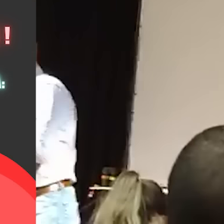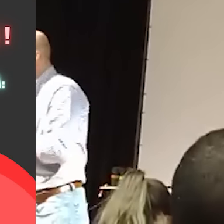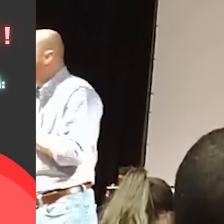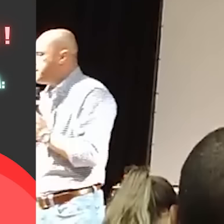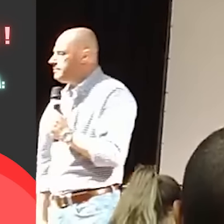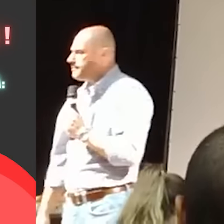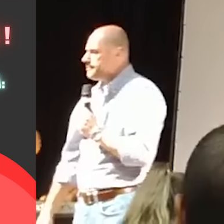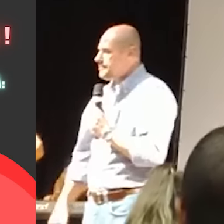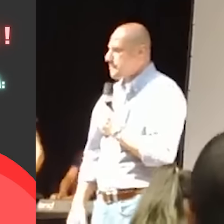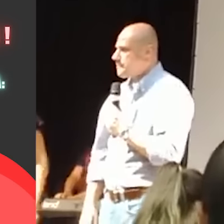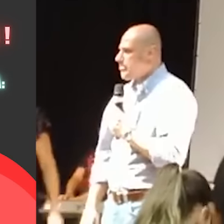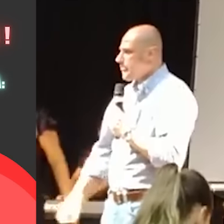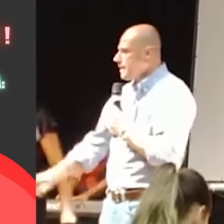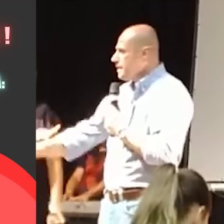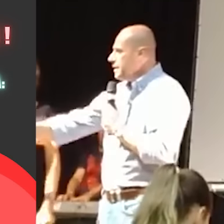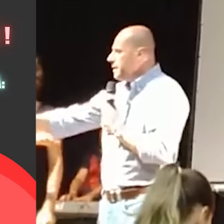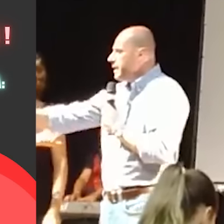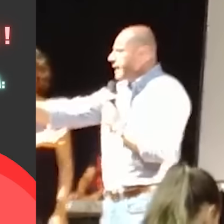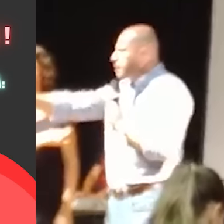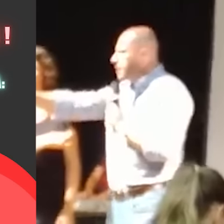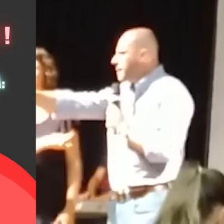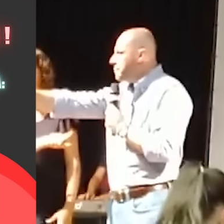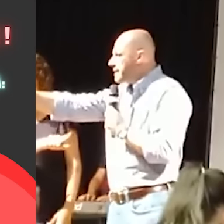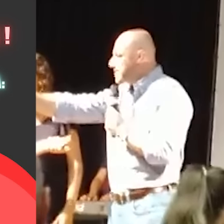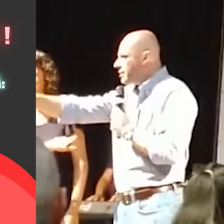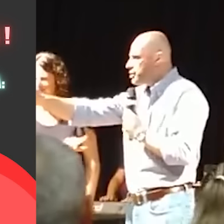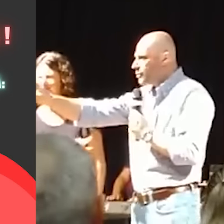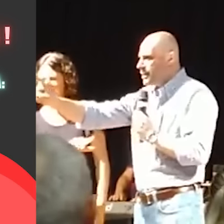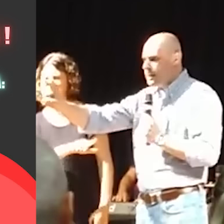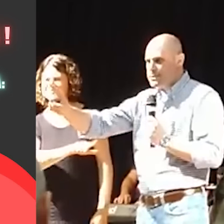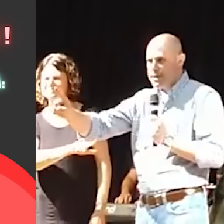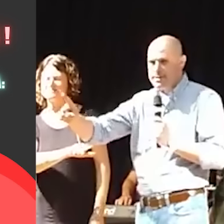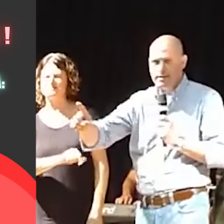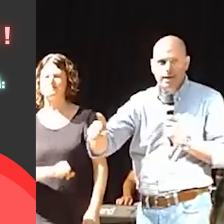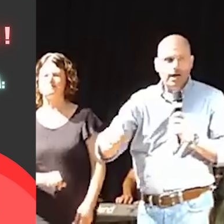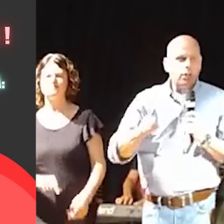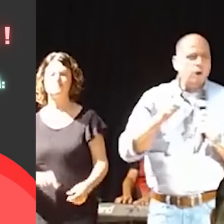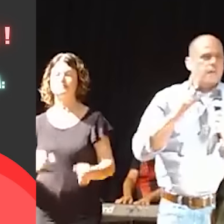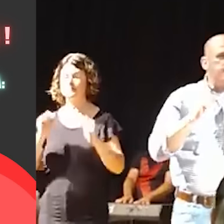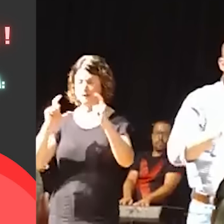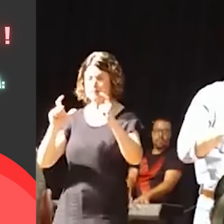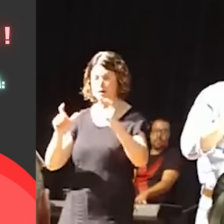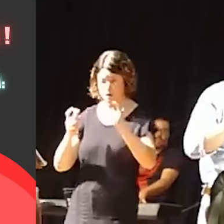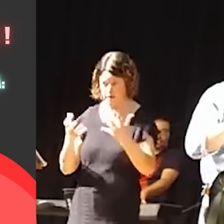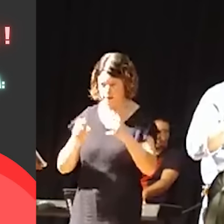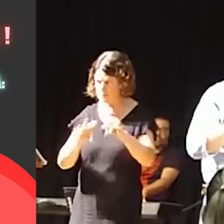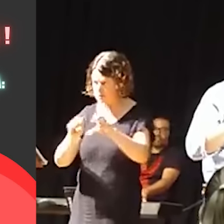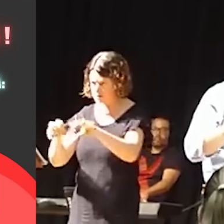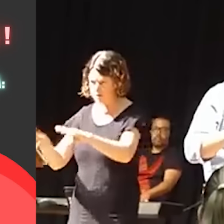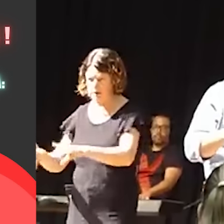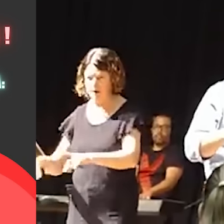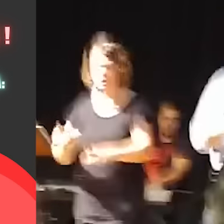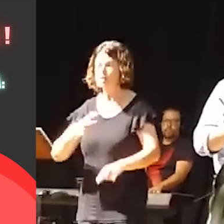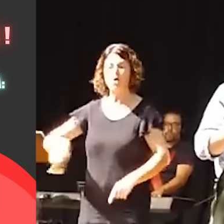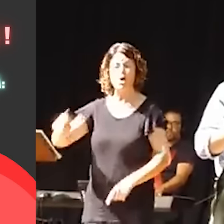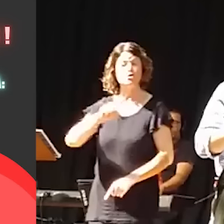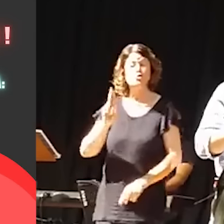profetizar vai acontecer amé igreja olha para mim preste atenção nso que eu quero ensinar para vocês nós não damos ordem